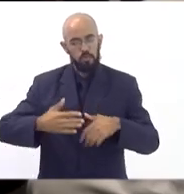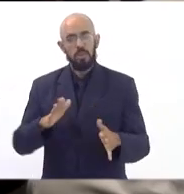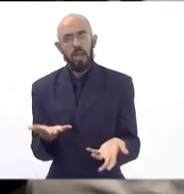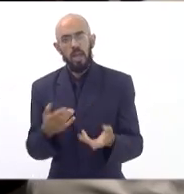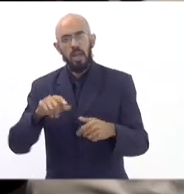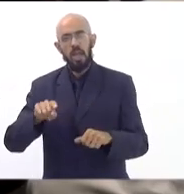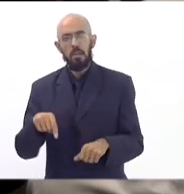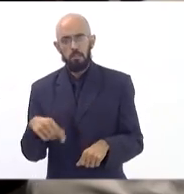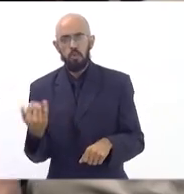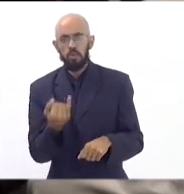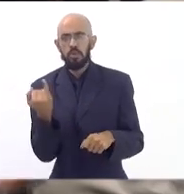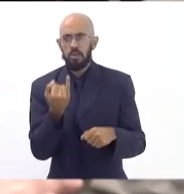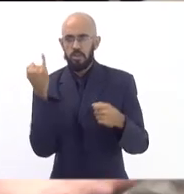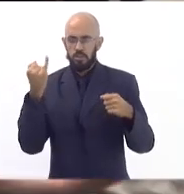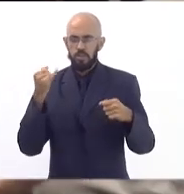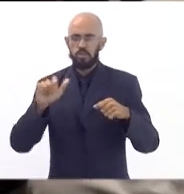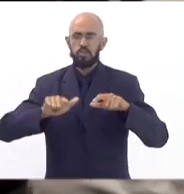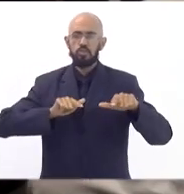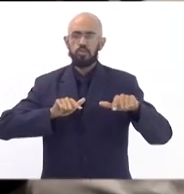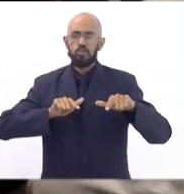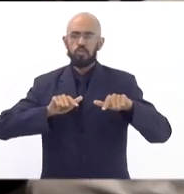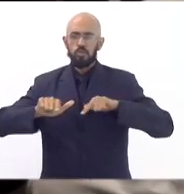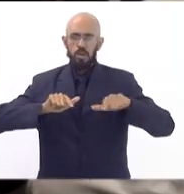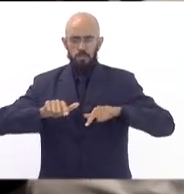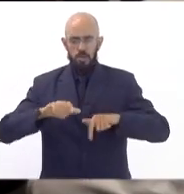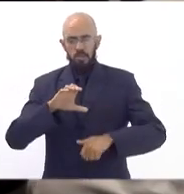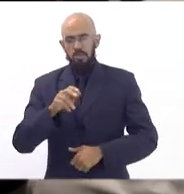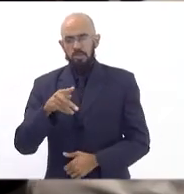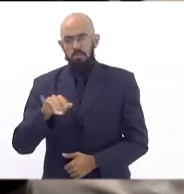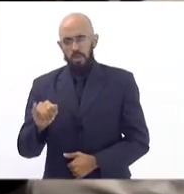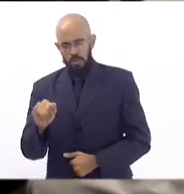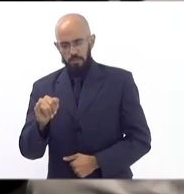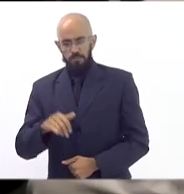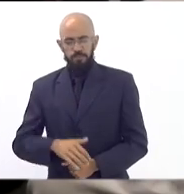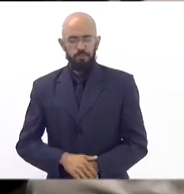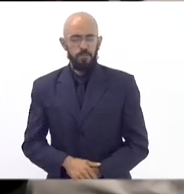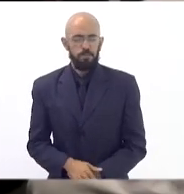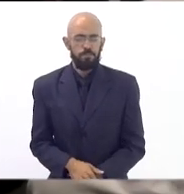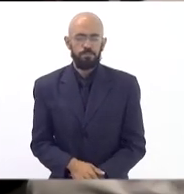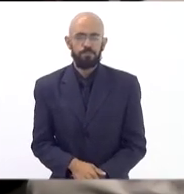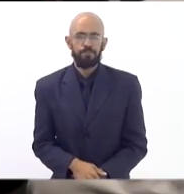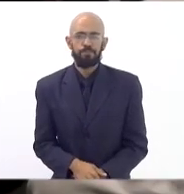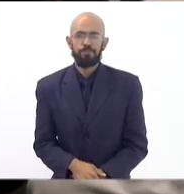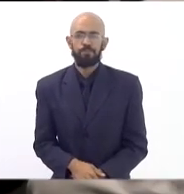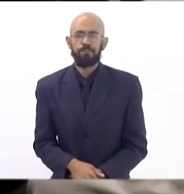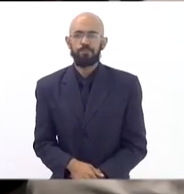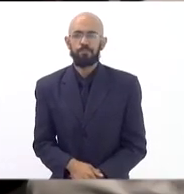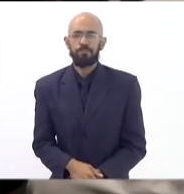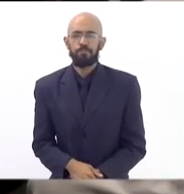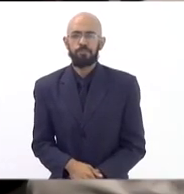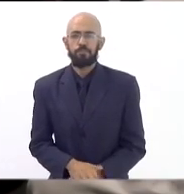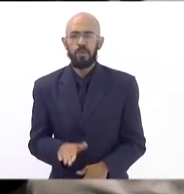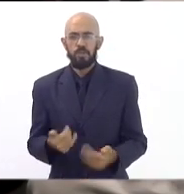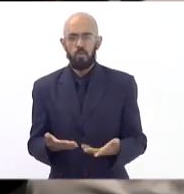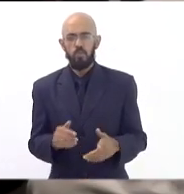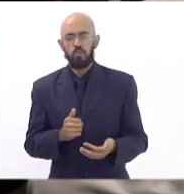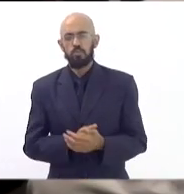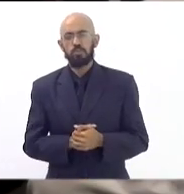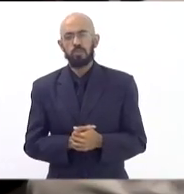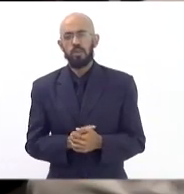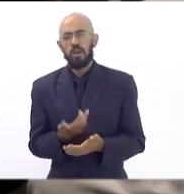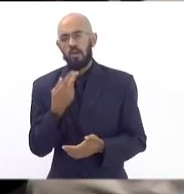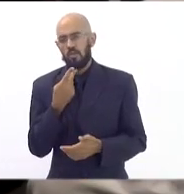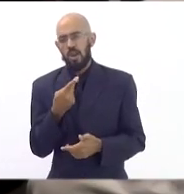uma vez que o transporte por seu e-mail ele está envolvido com todas atividades de fim do estado é é mentira